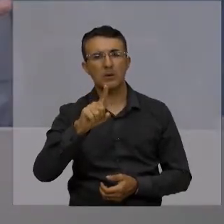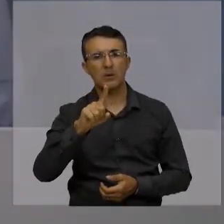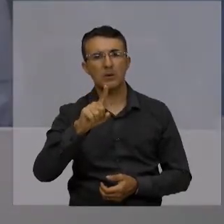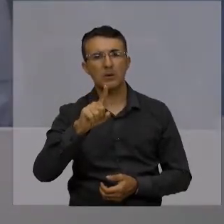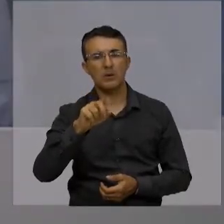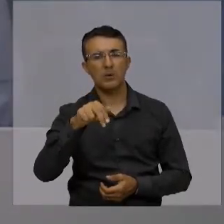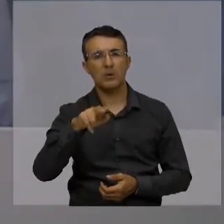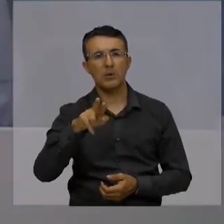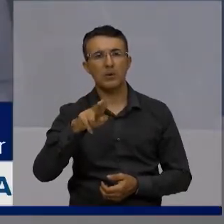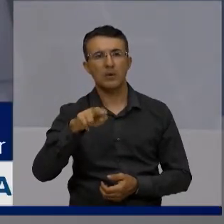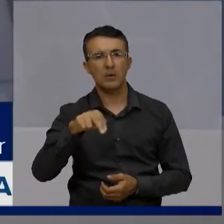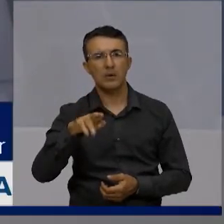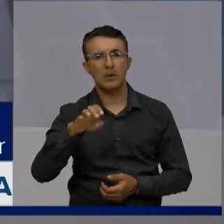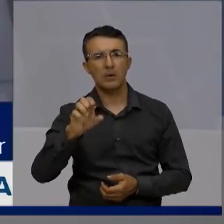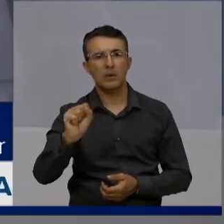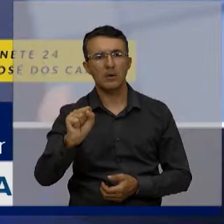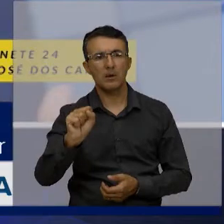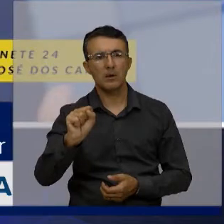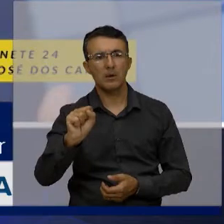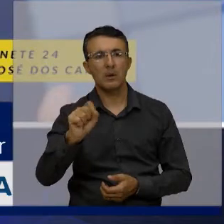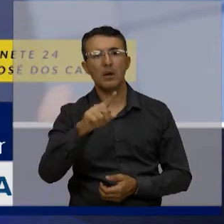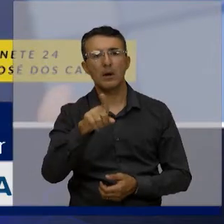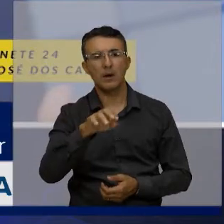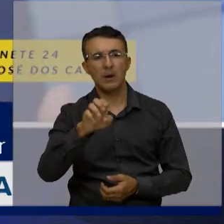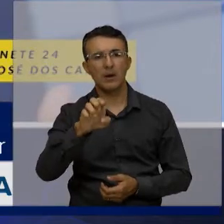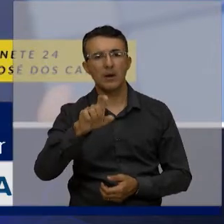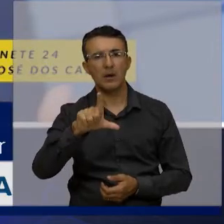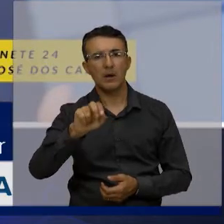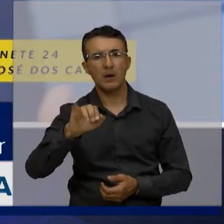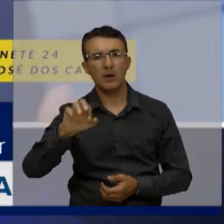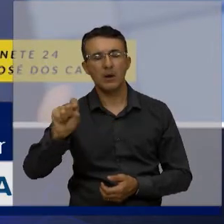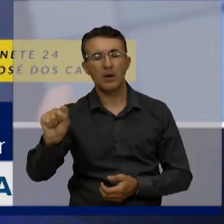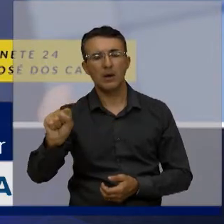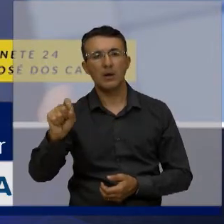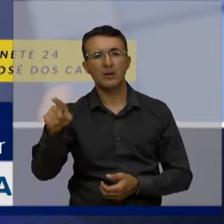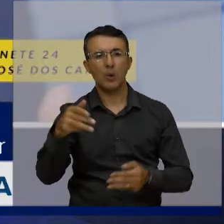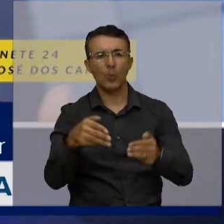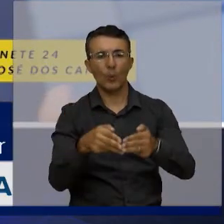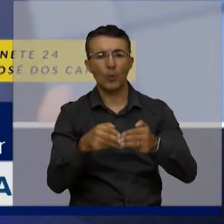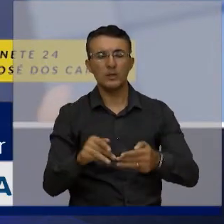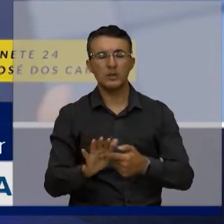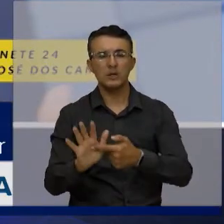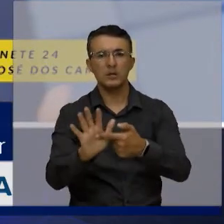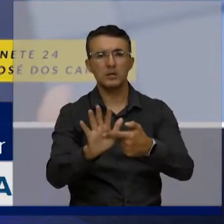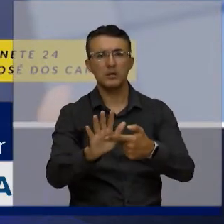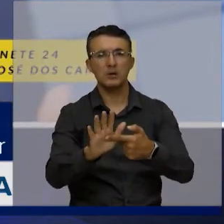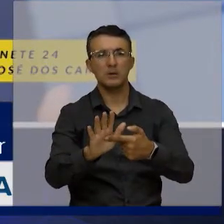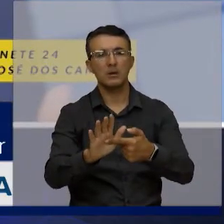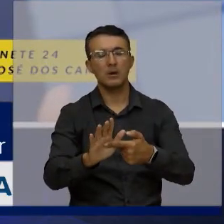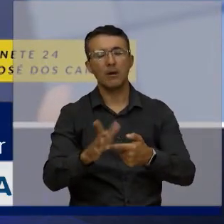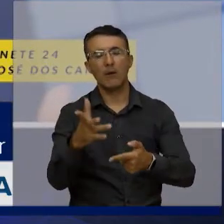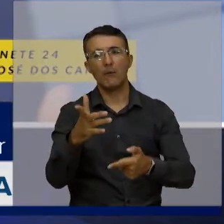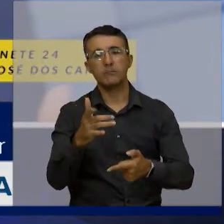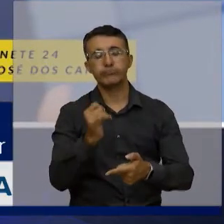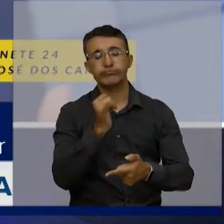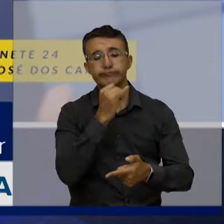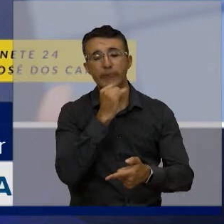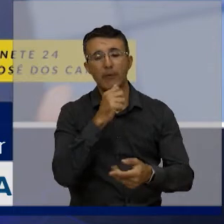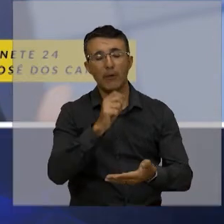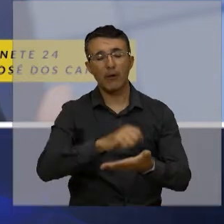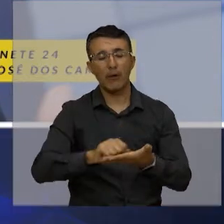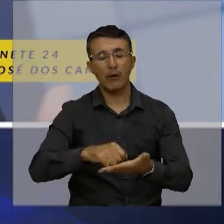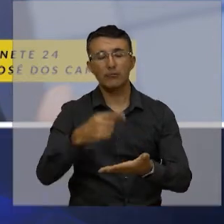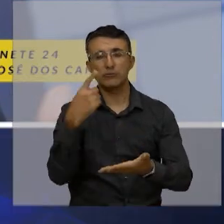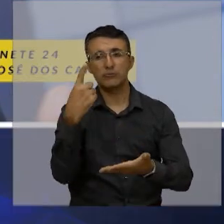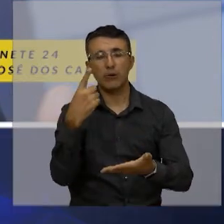na vossa moção que foi apresentado, pena que a gente só pode assinar uma vez, porque o assunto